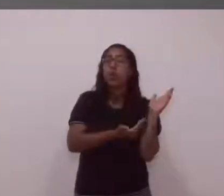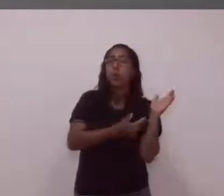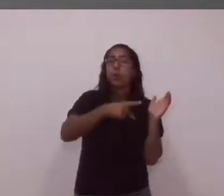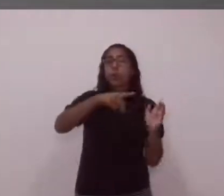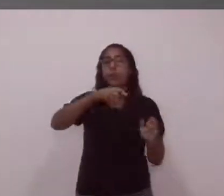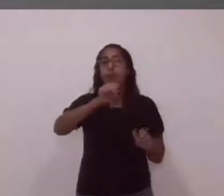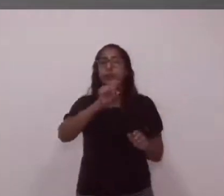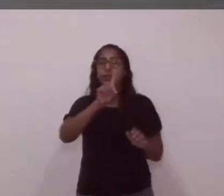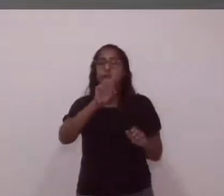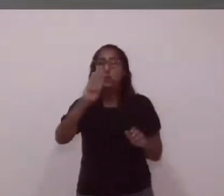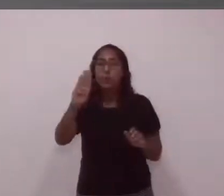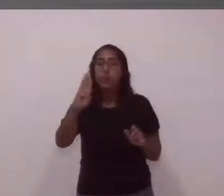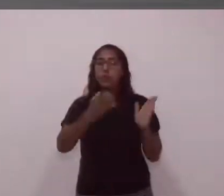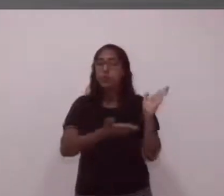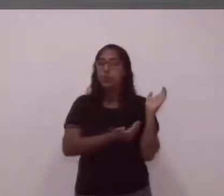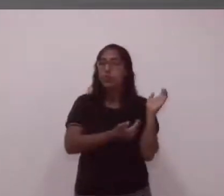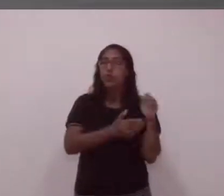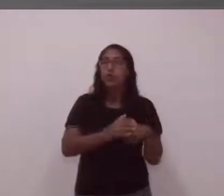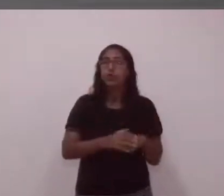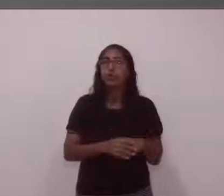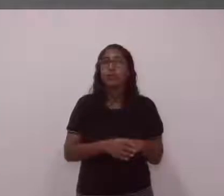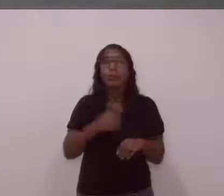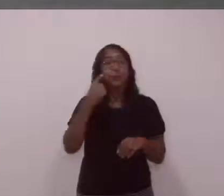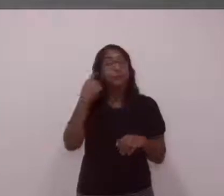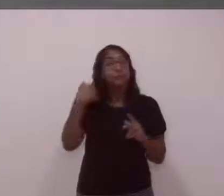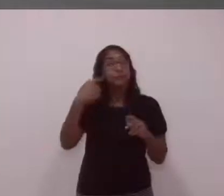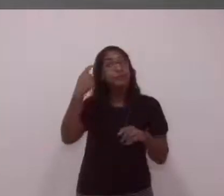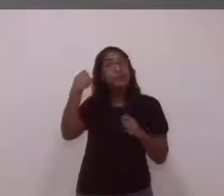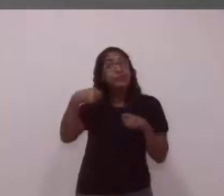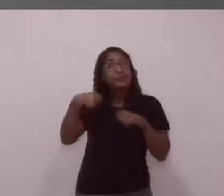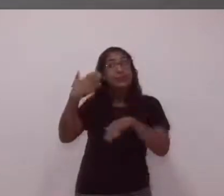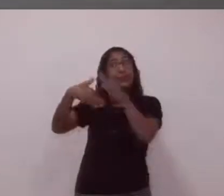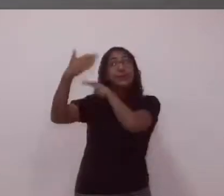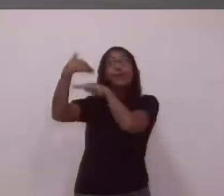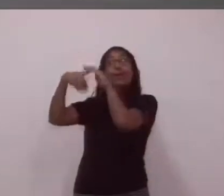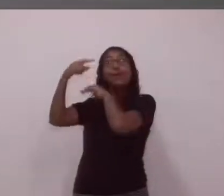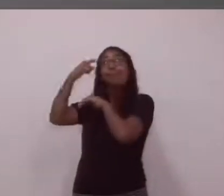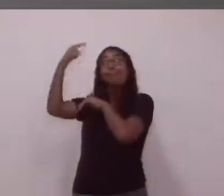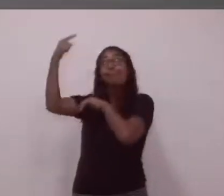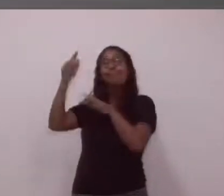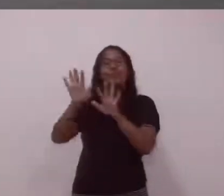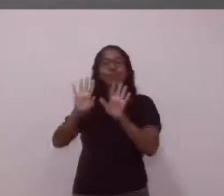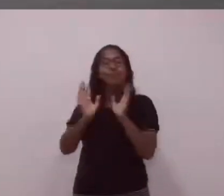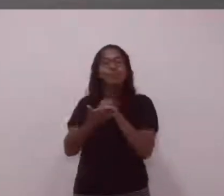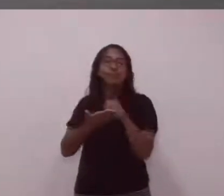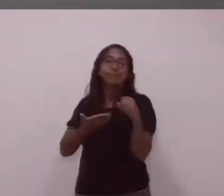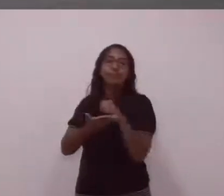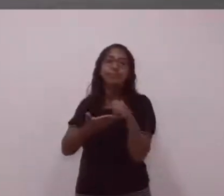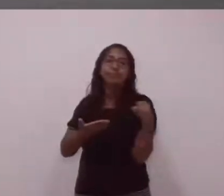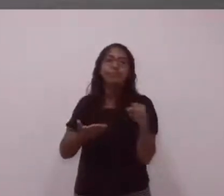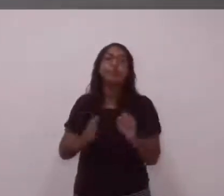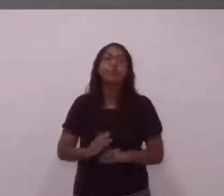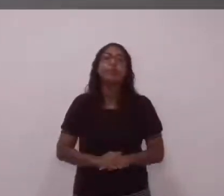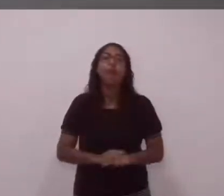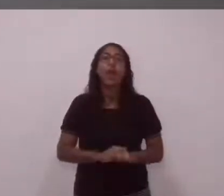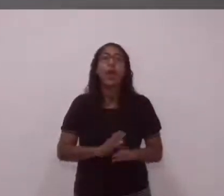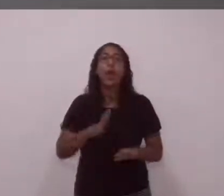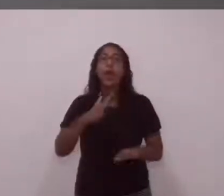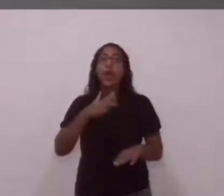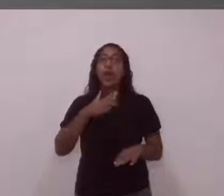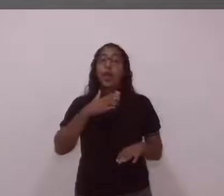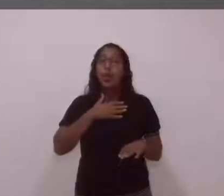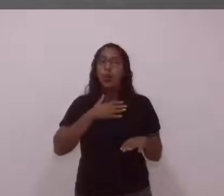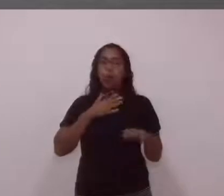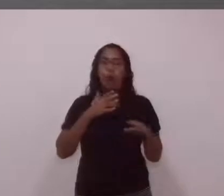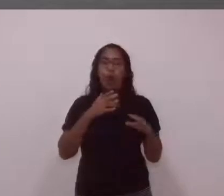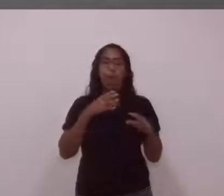partido devia ter pensado isso lá atrás agora já foi mas enfim não tenho nada contra o meu pessoalmente